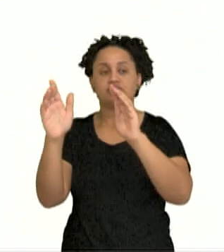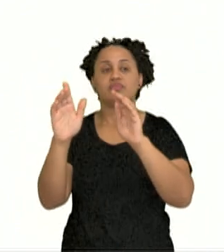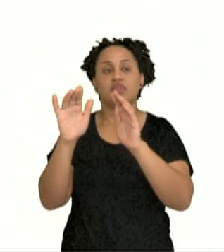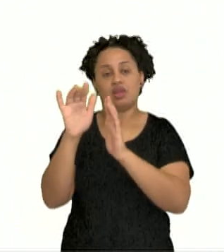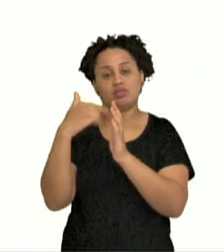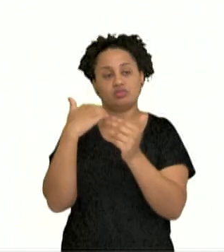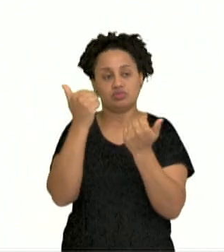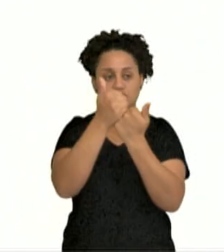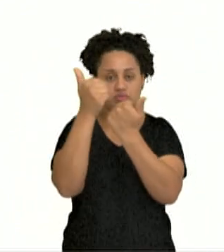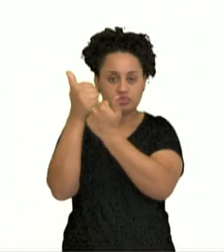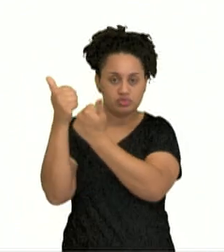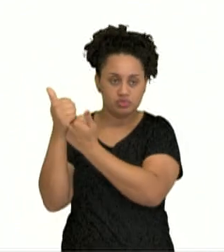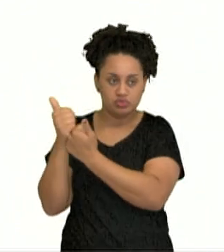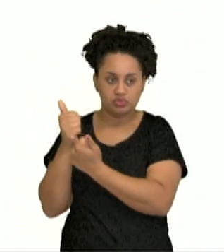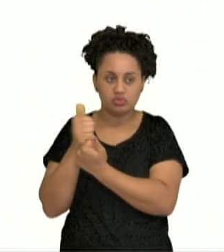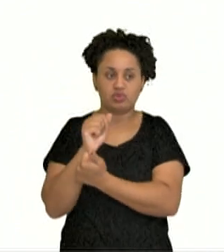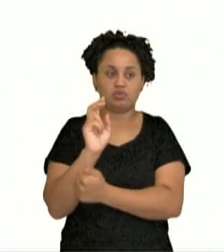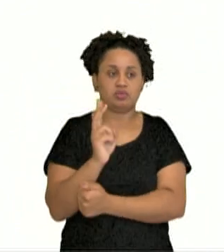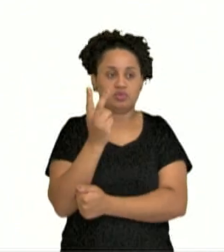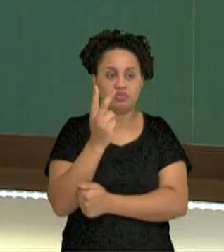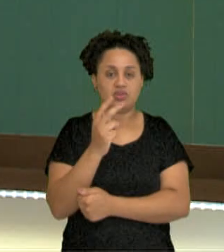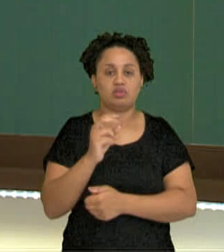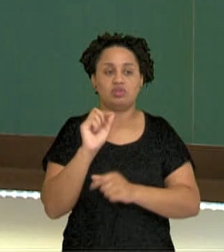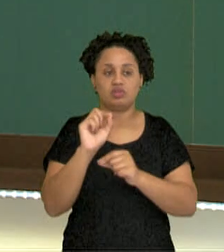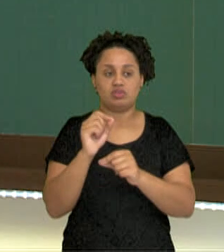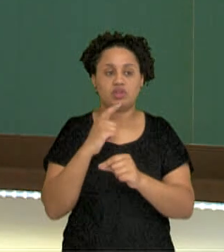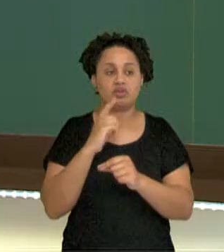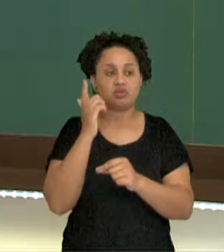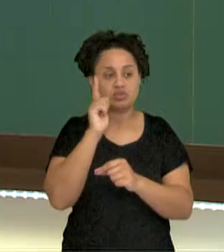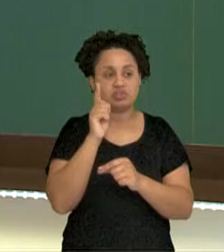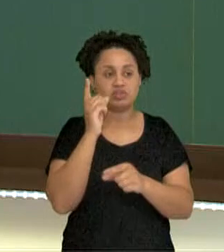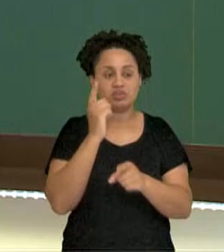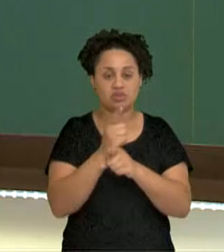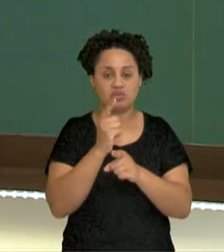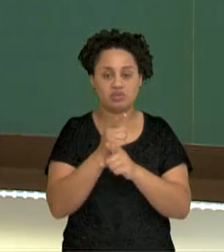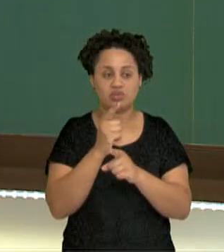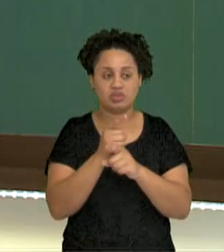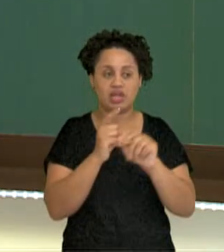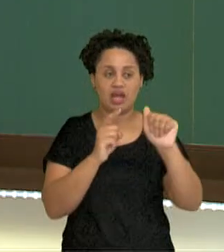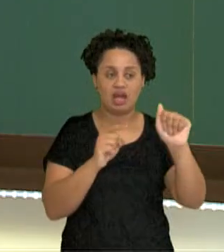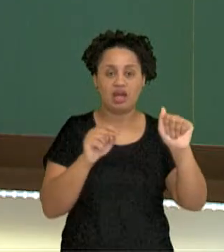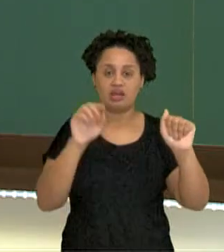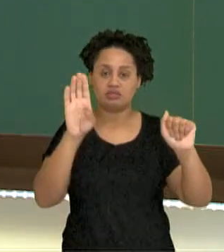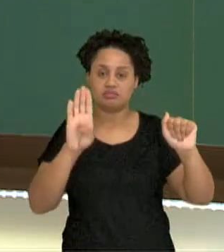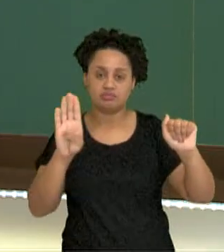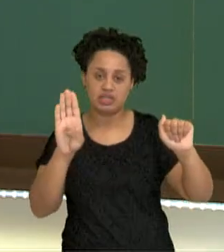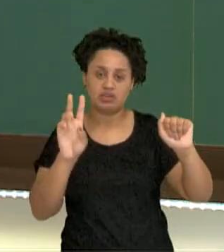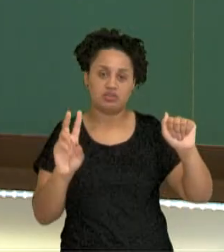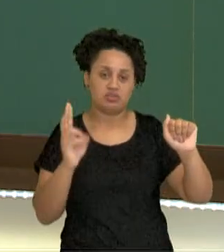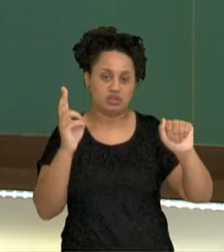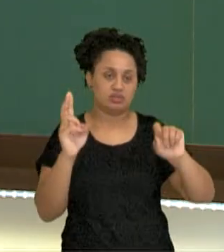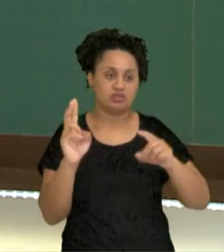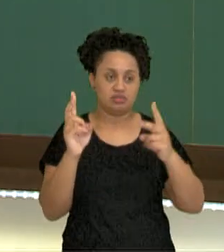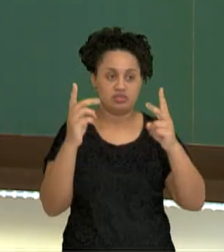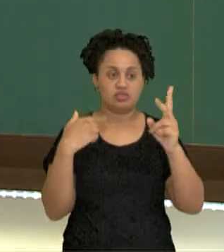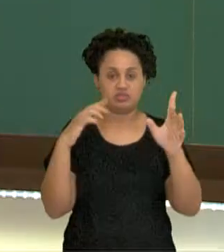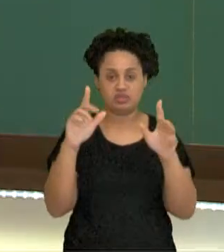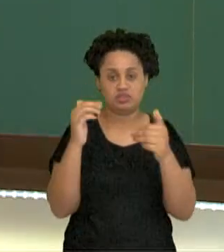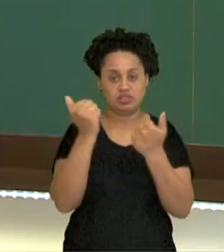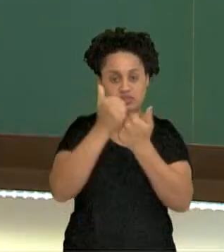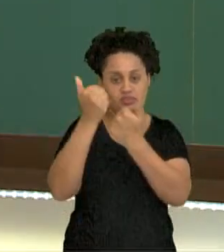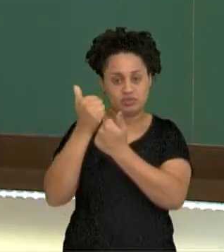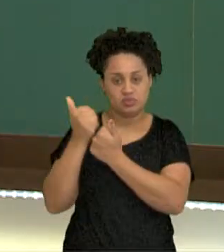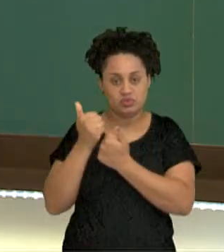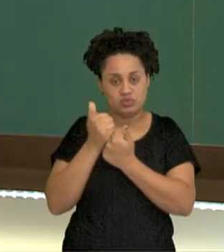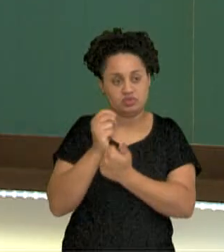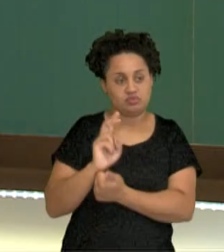tá? Substituindo as duas expressões, eu chego nos valores de A e de B. Isso você vai substituir somente